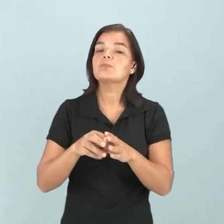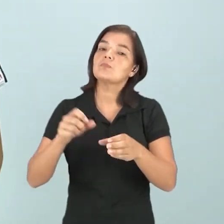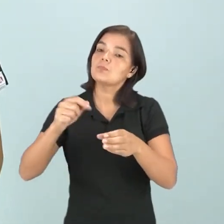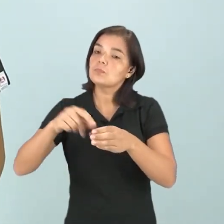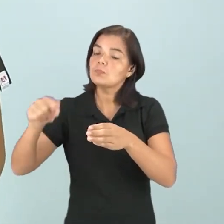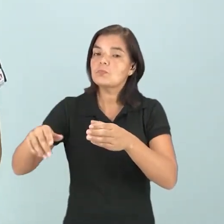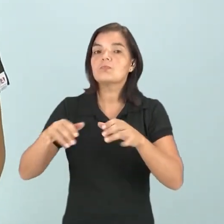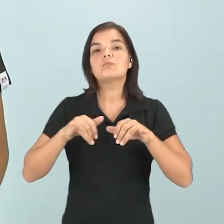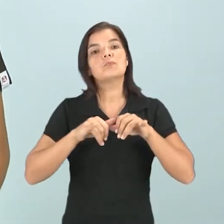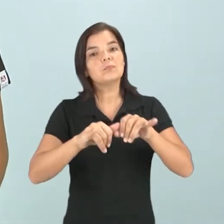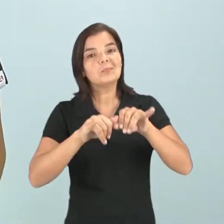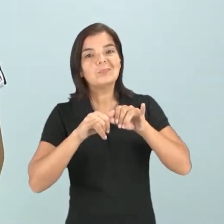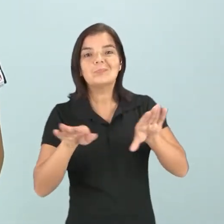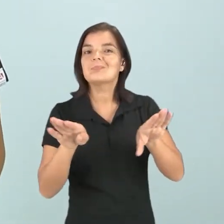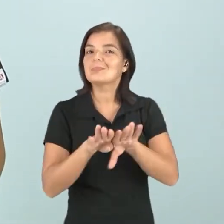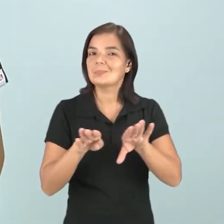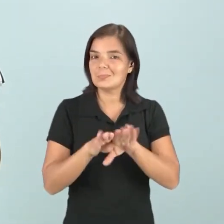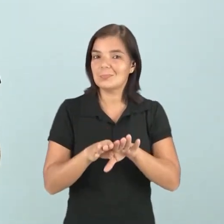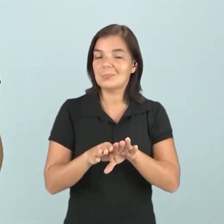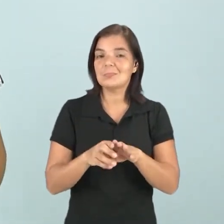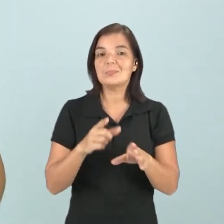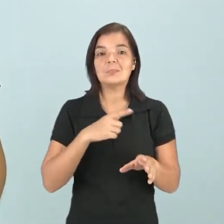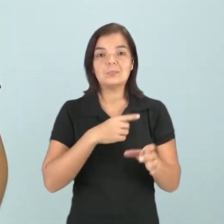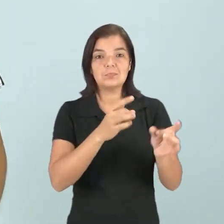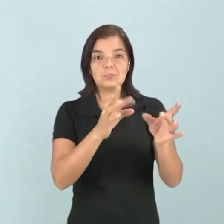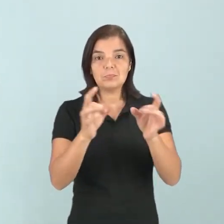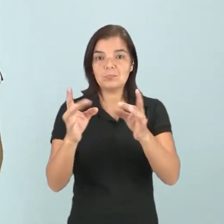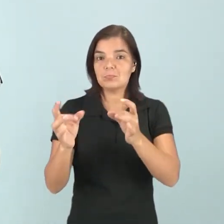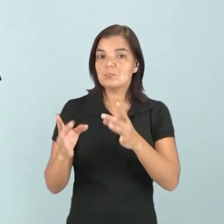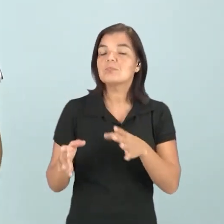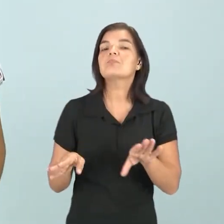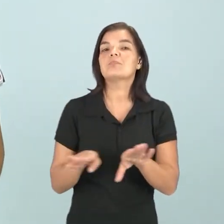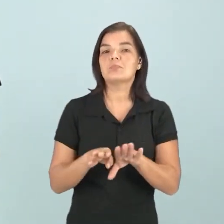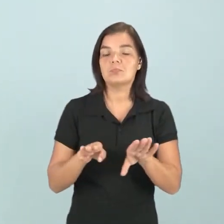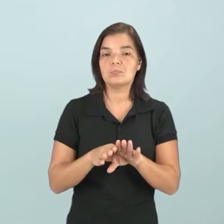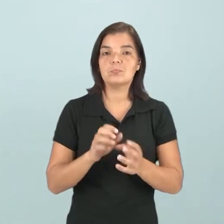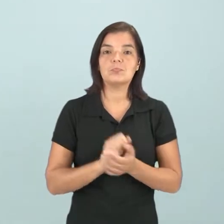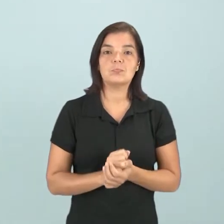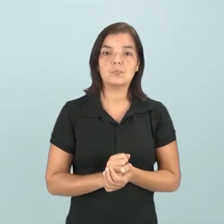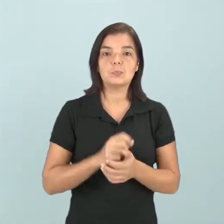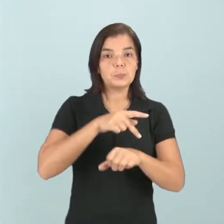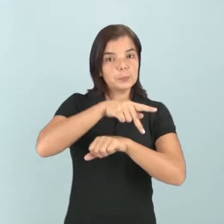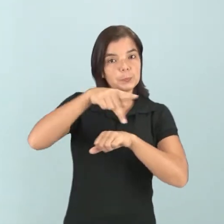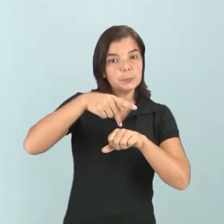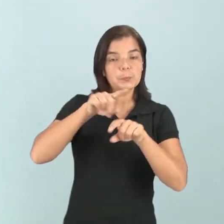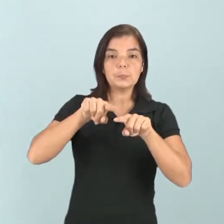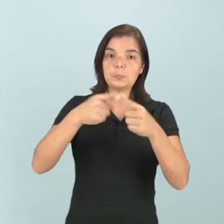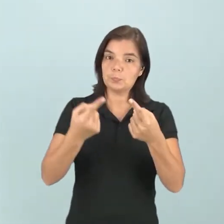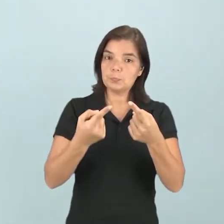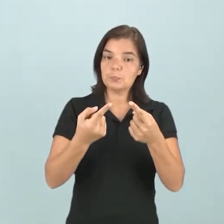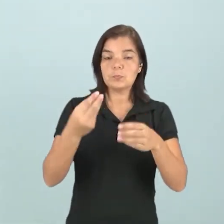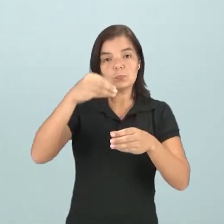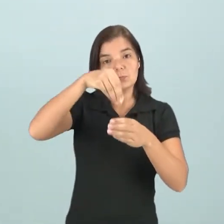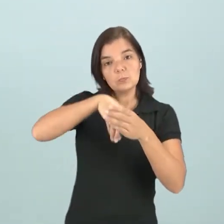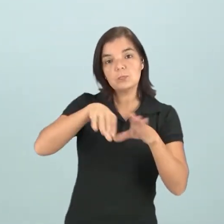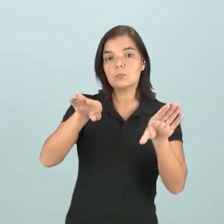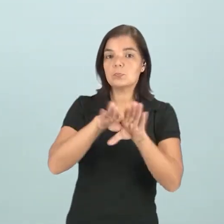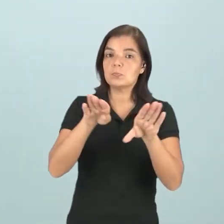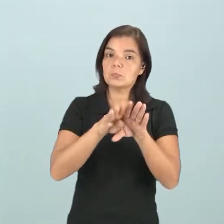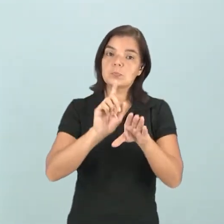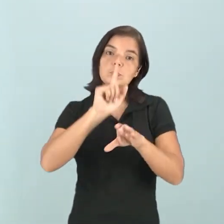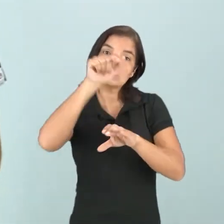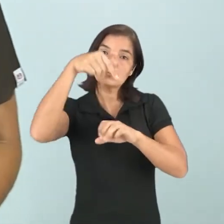de mercado, né, para ser exportado para o país, tanto de forma interna como